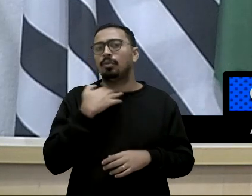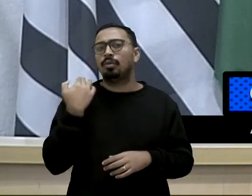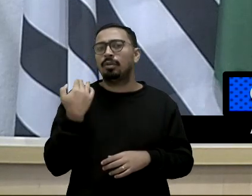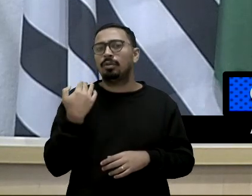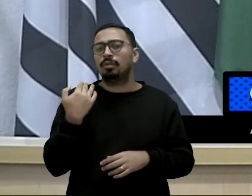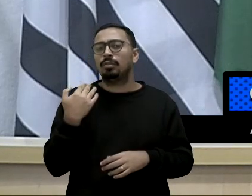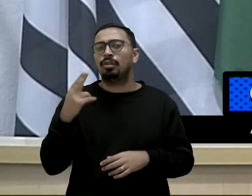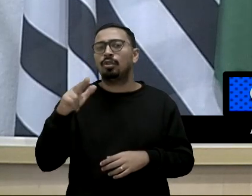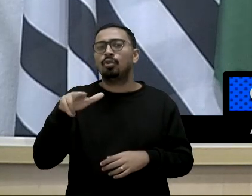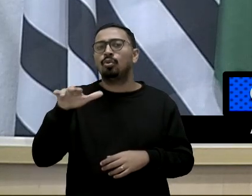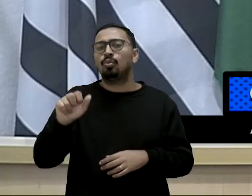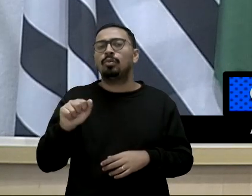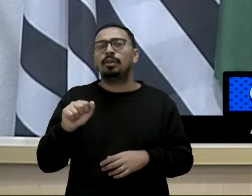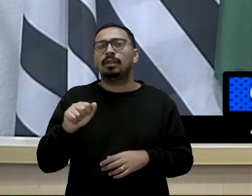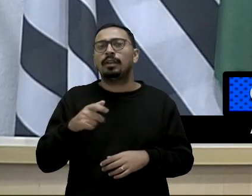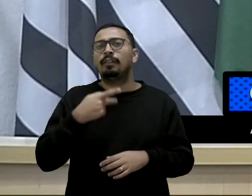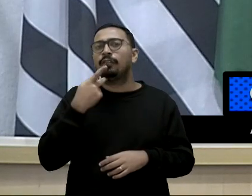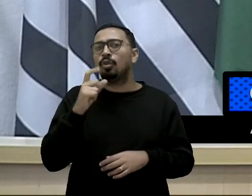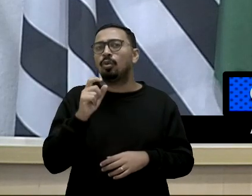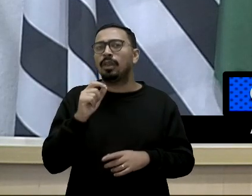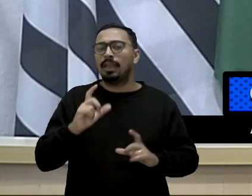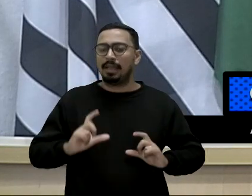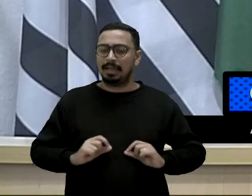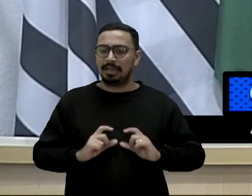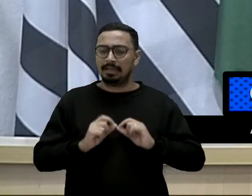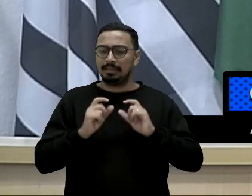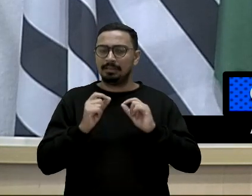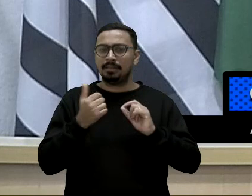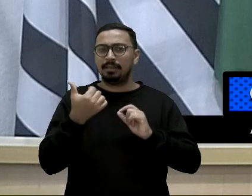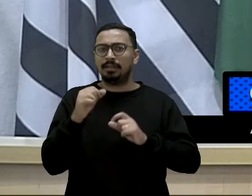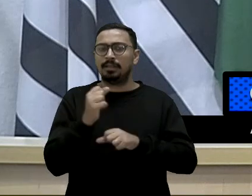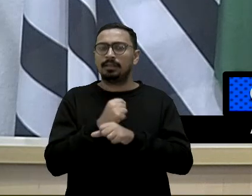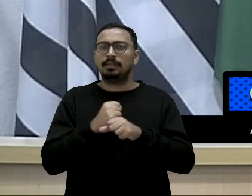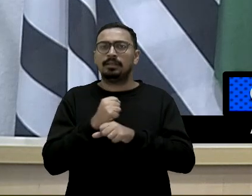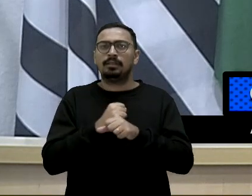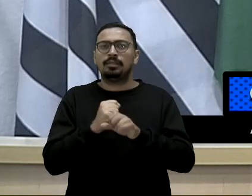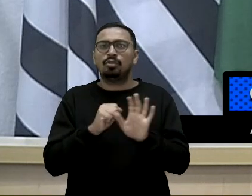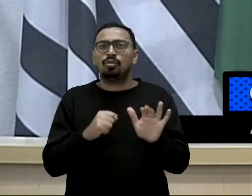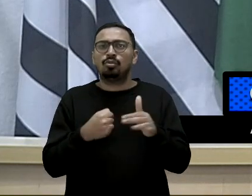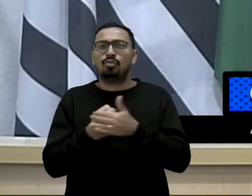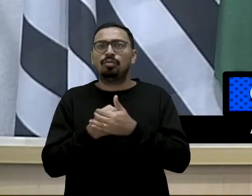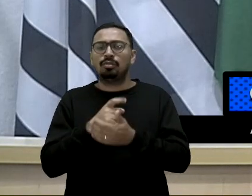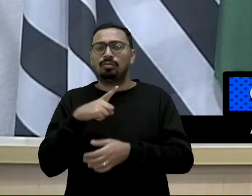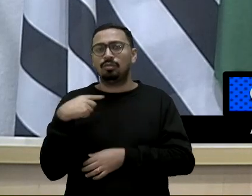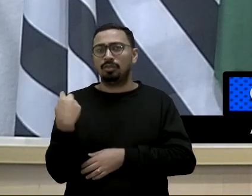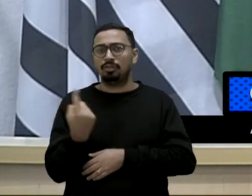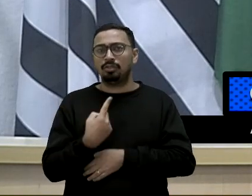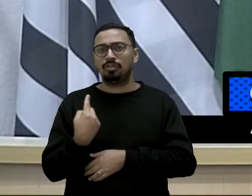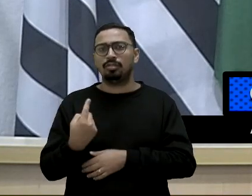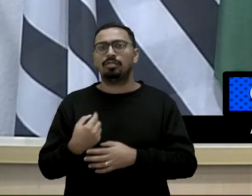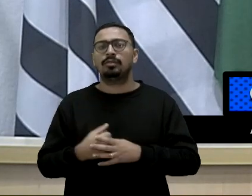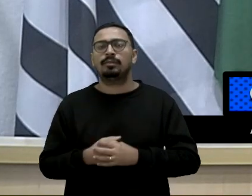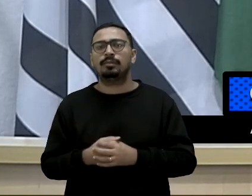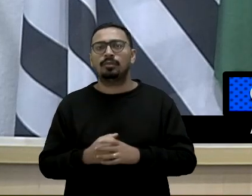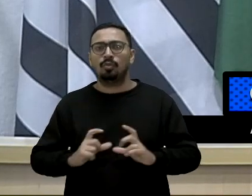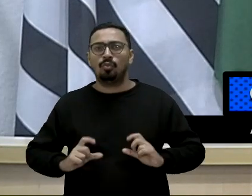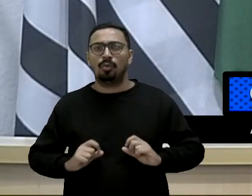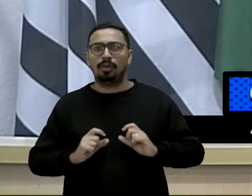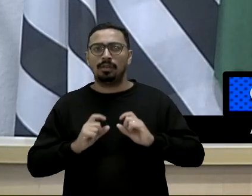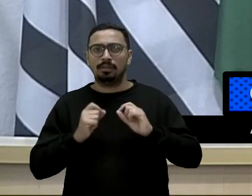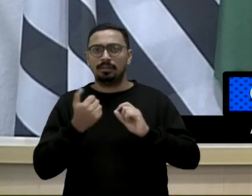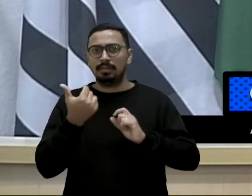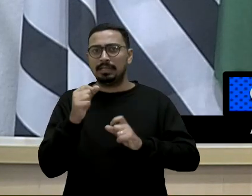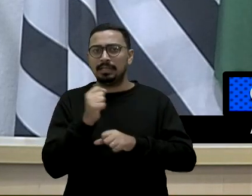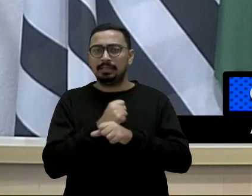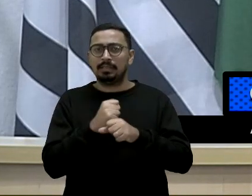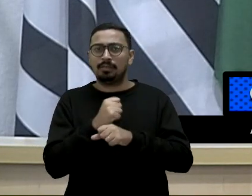nunca passou para ninguém que ela tinha câncer. Foi 10 anos ela escondendo da gente, do câncer, 10